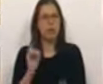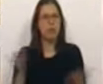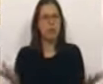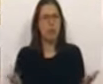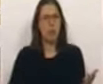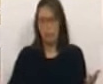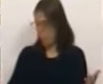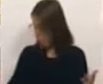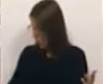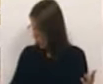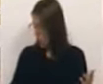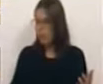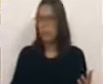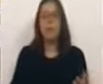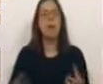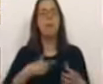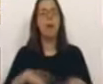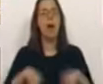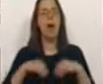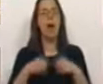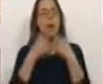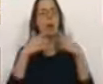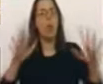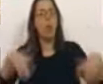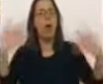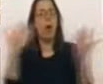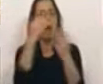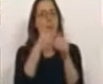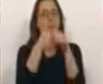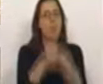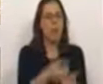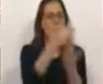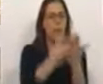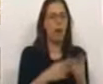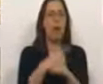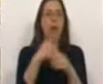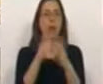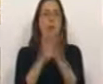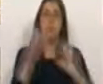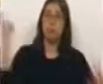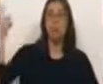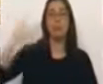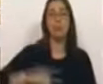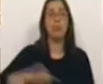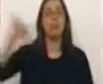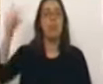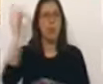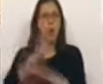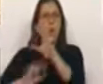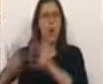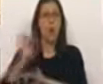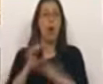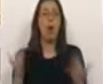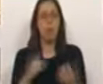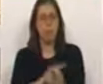que tenhamos que aceitar todas as receitas e todas as imposições que vêm da União Europeia